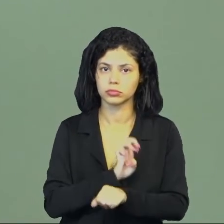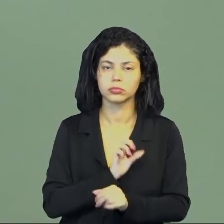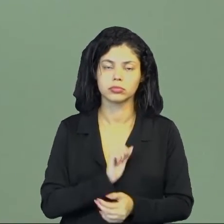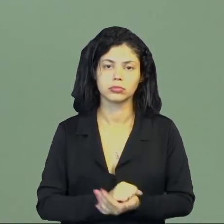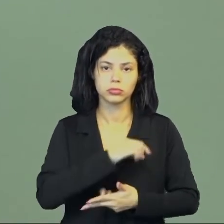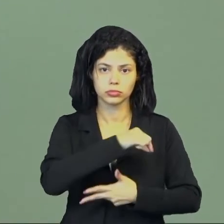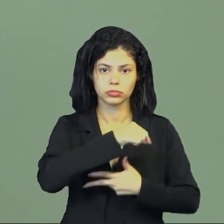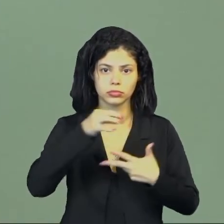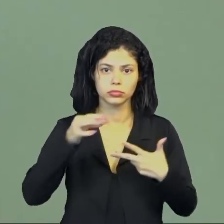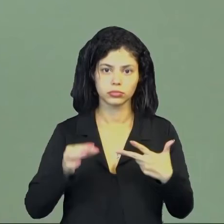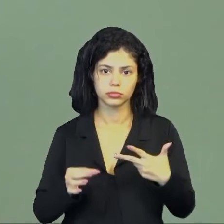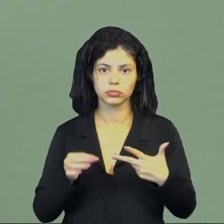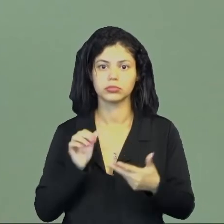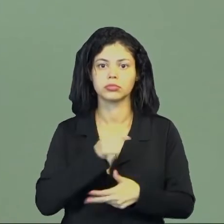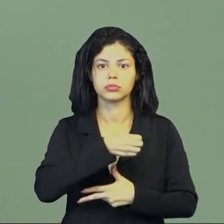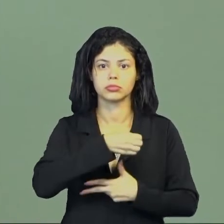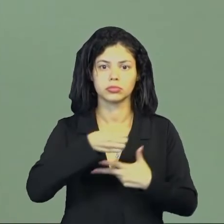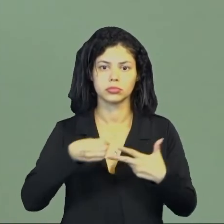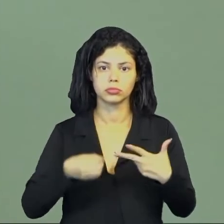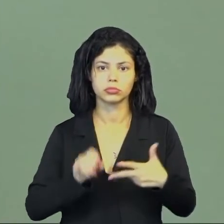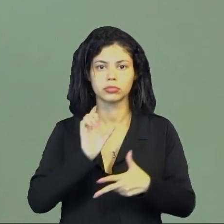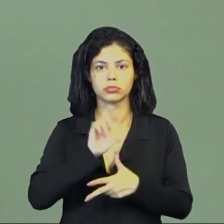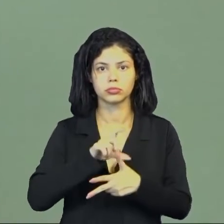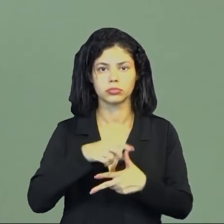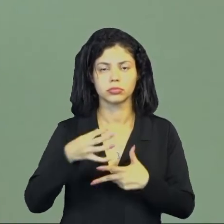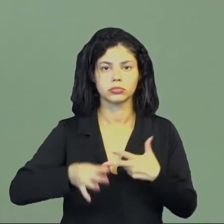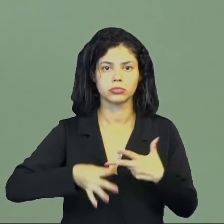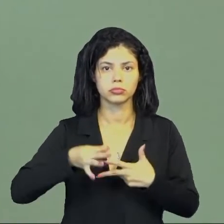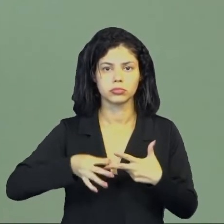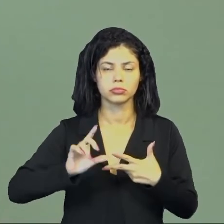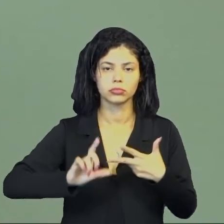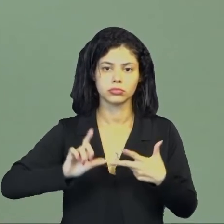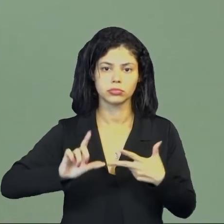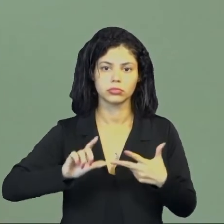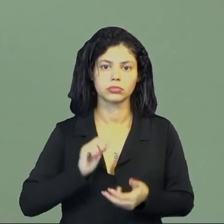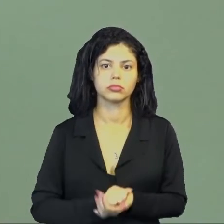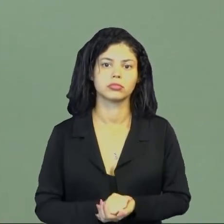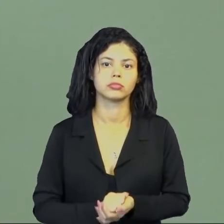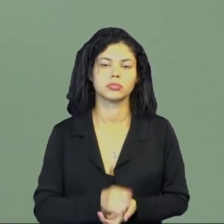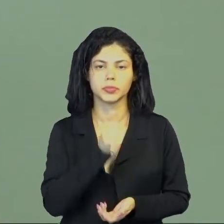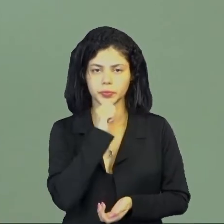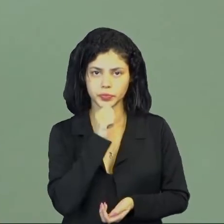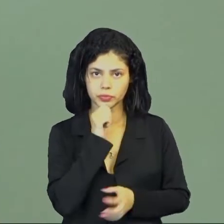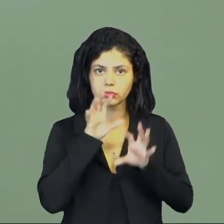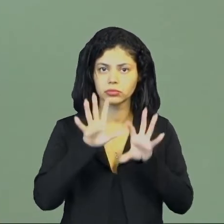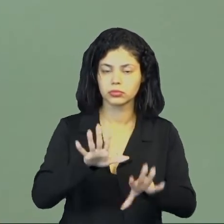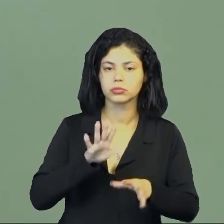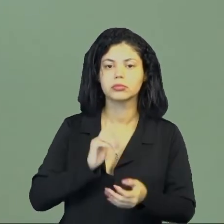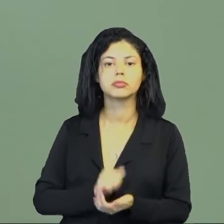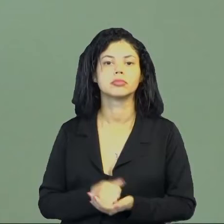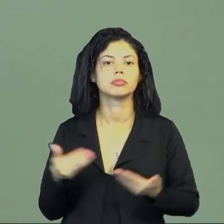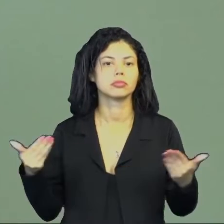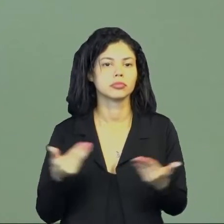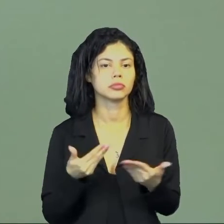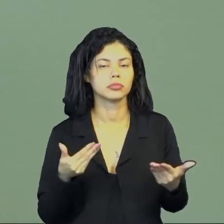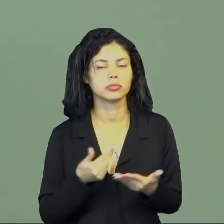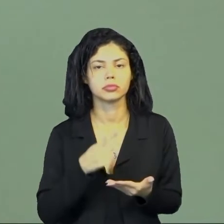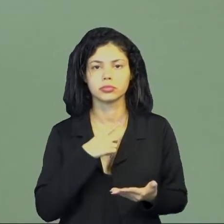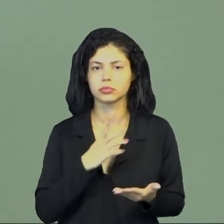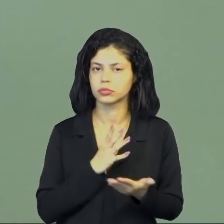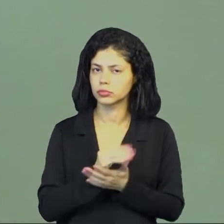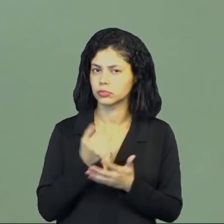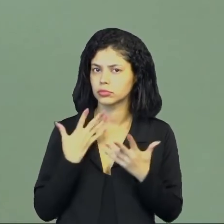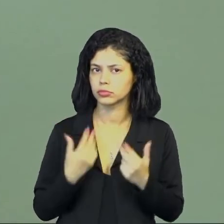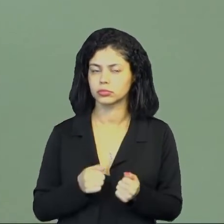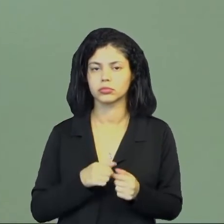em três, né, três instâncias: executivo, legislativo e judiciário. Ainda assim, né, ainda hoje a gente